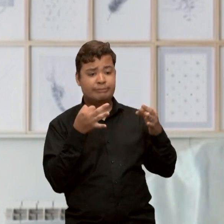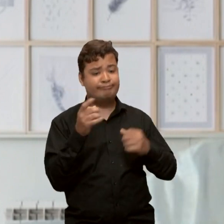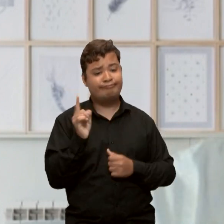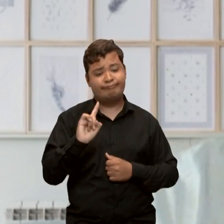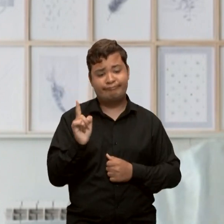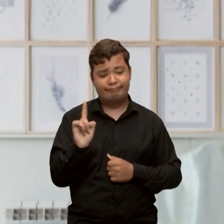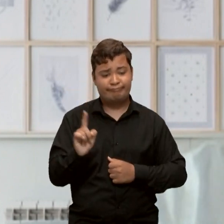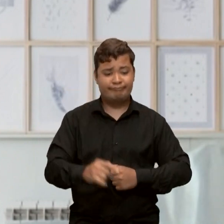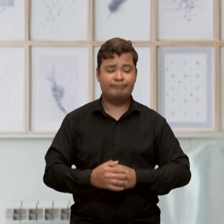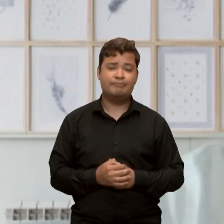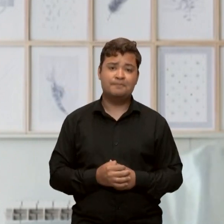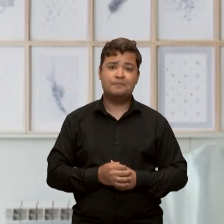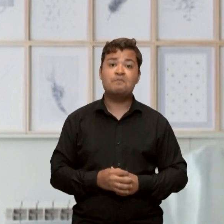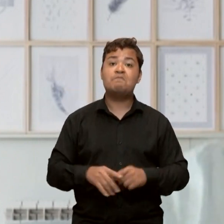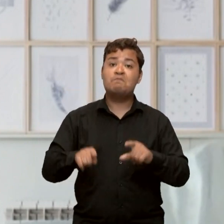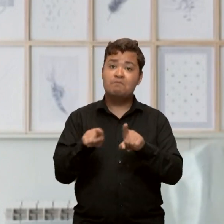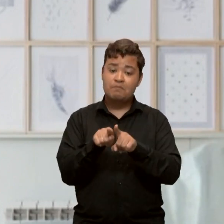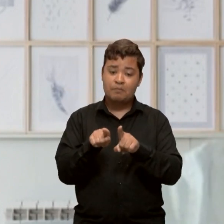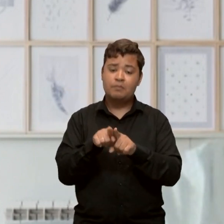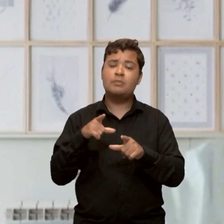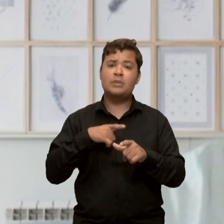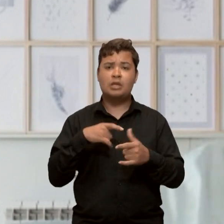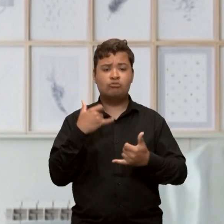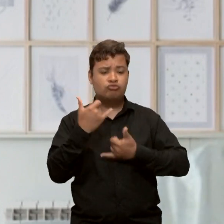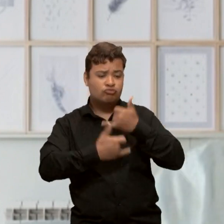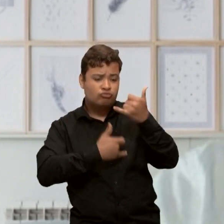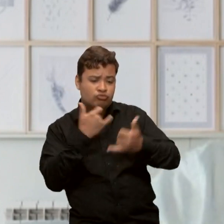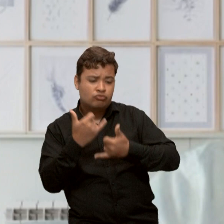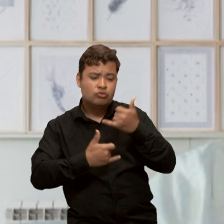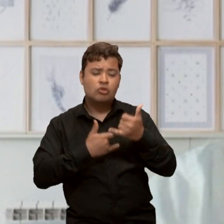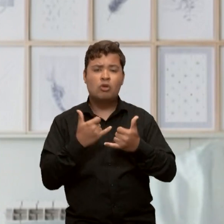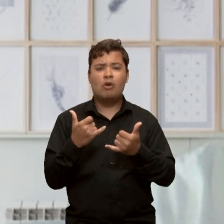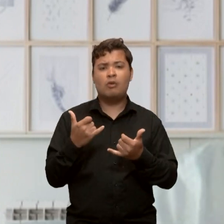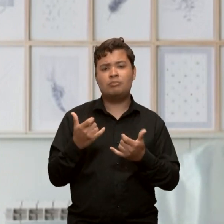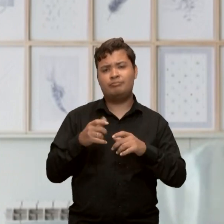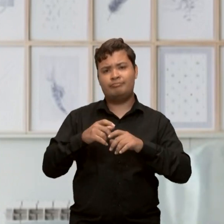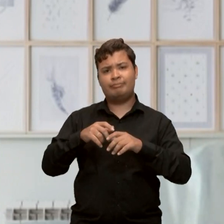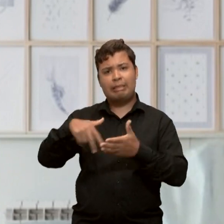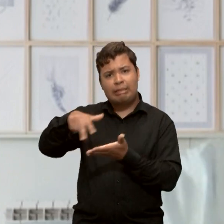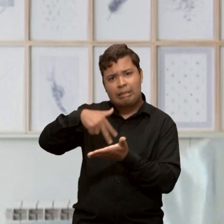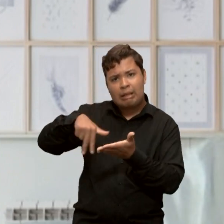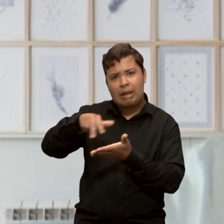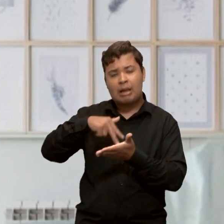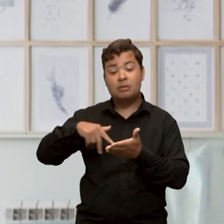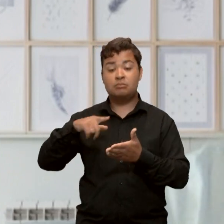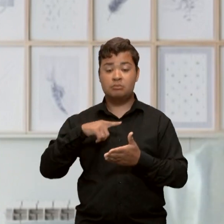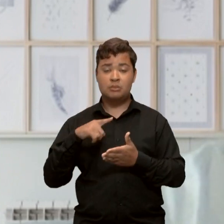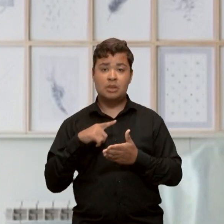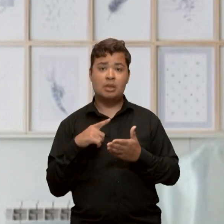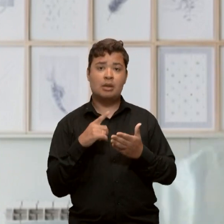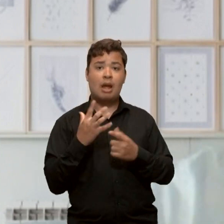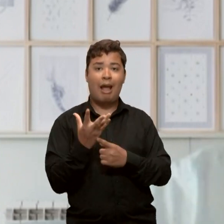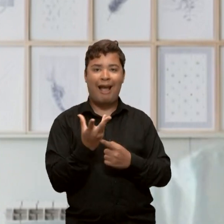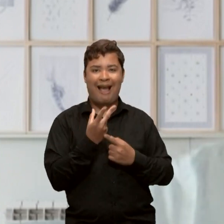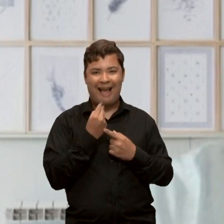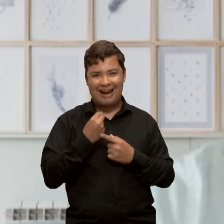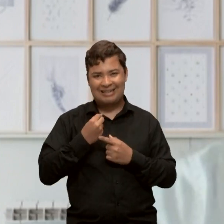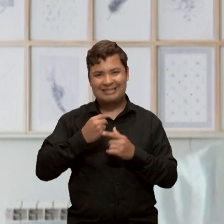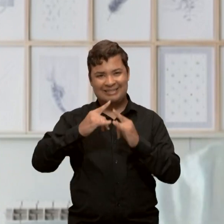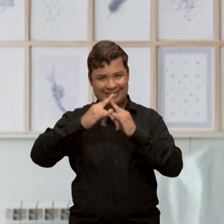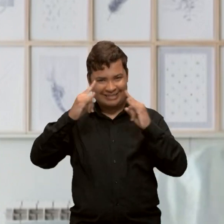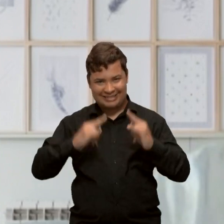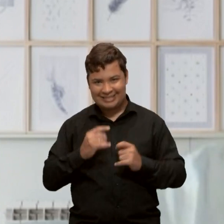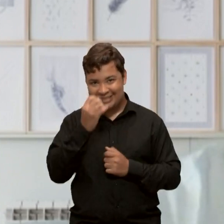pessoas. Além disso, nós temos jogos, brincadeiras, dança, artes circenses. O conjunto das